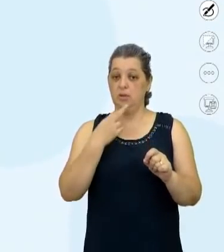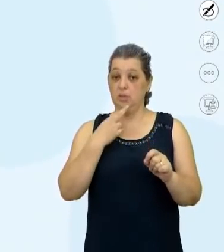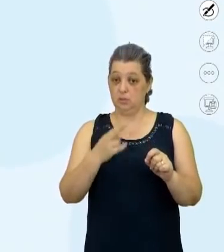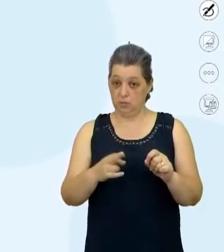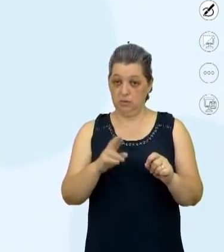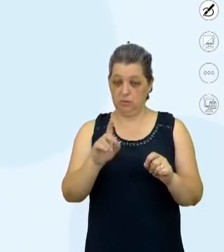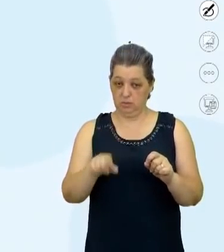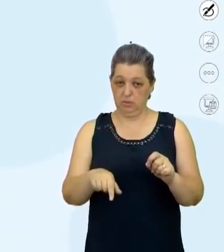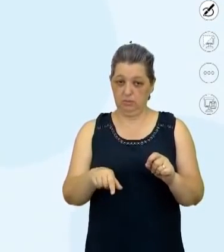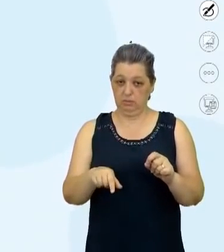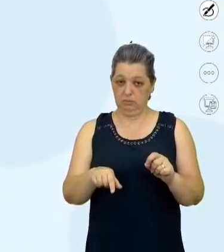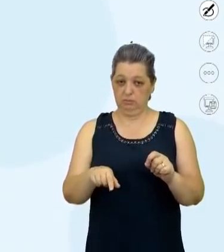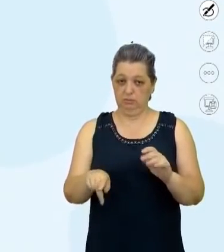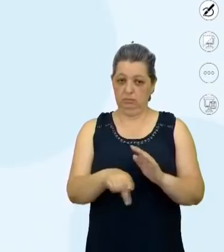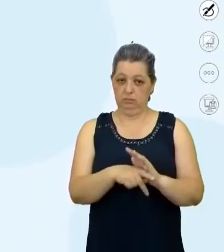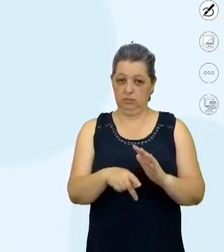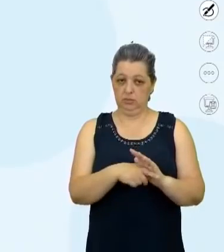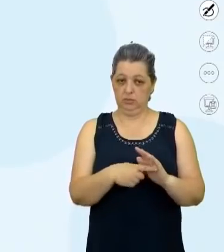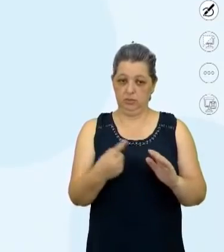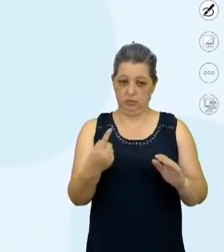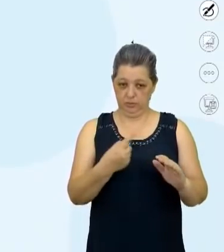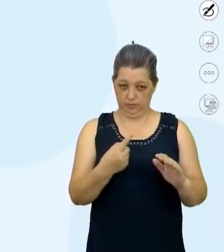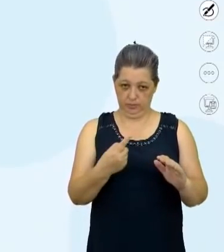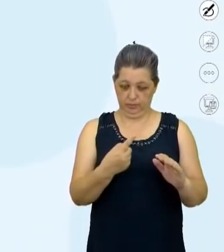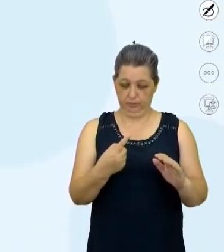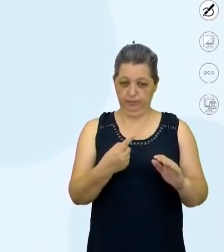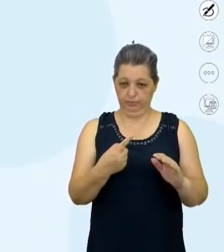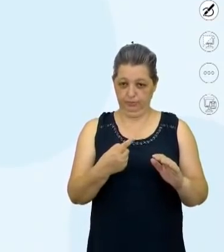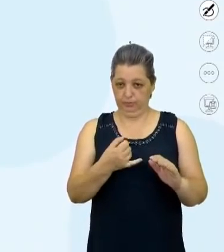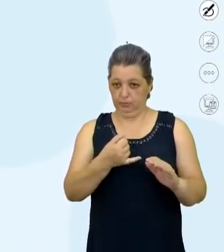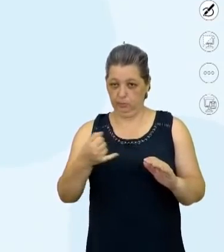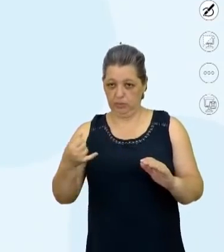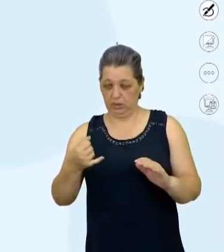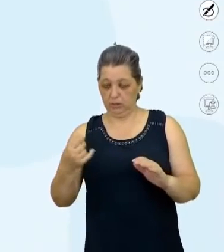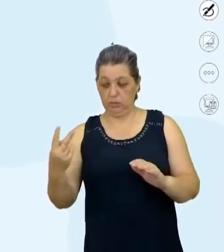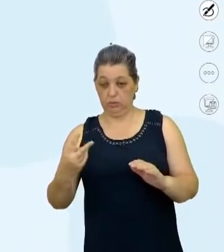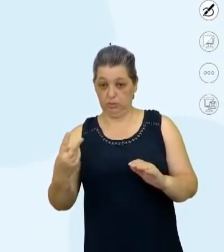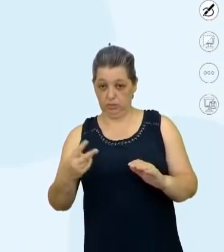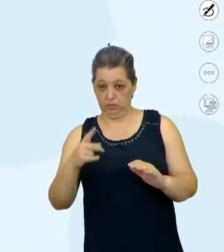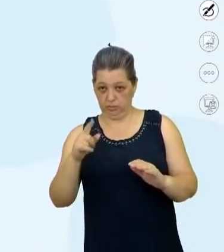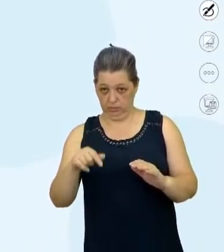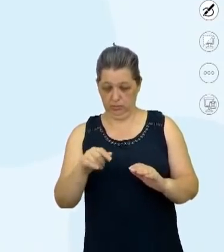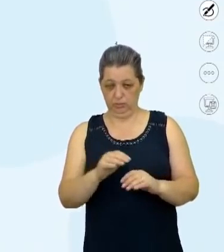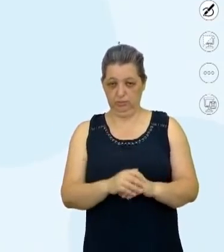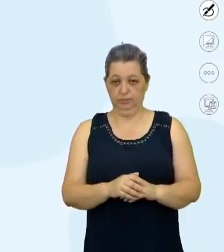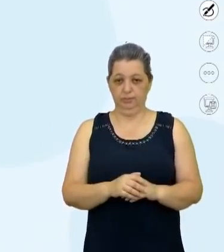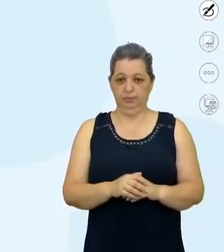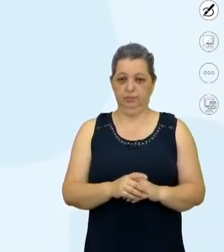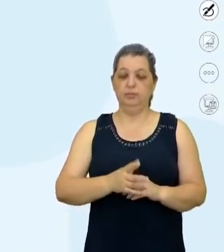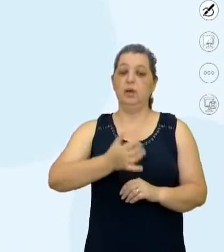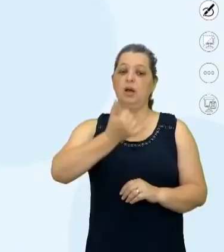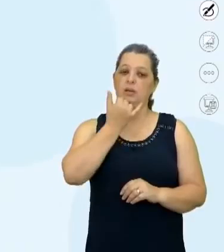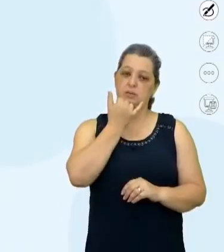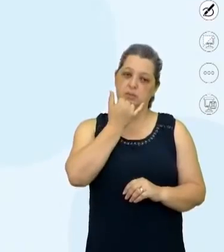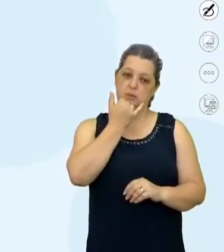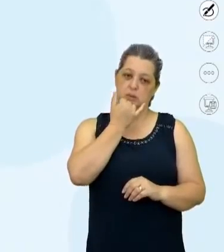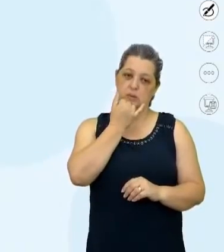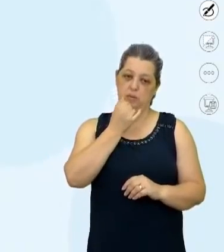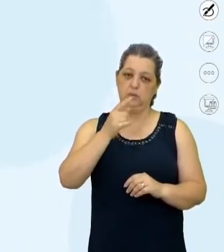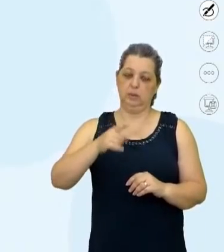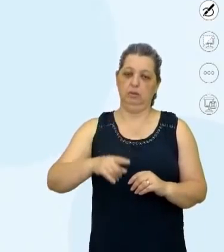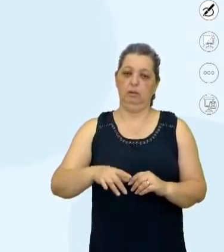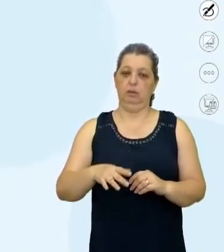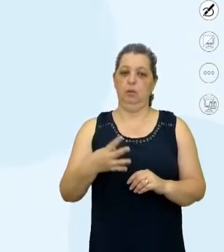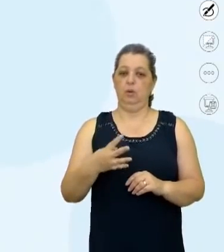dar o primeiro menos o segundo aqui, ao quadrado. Opa, desculpa, menos o segundo aqui, né? Vai